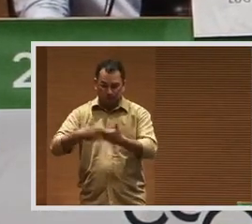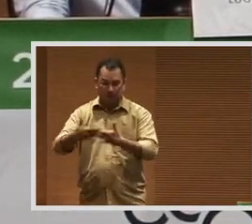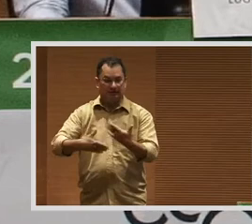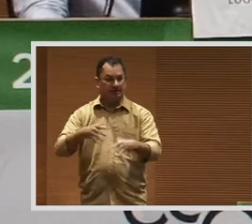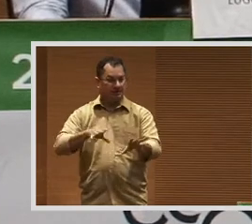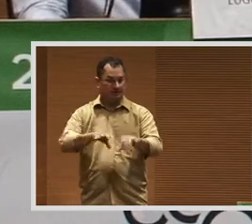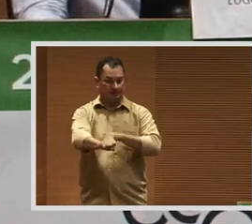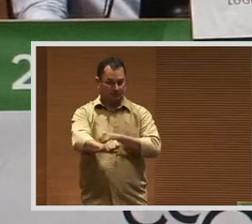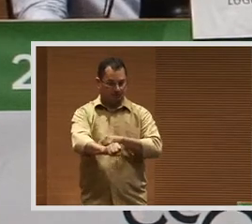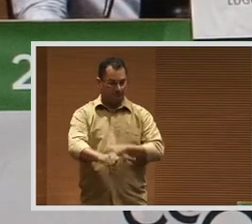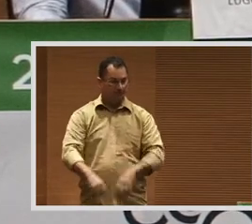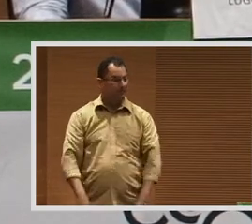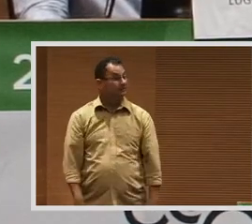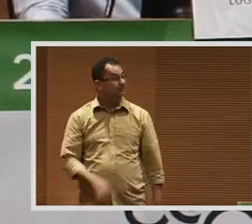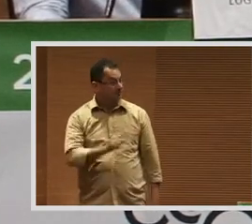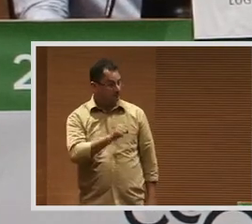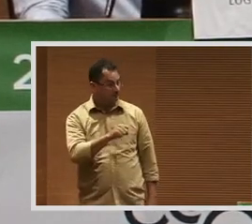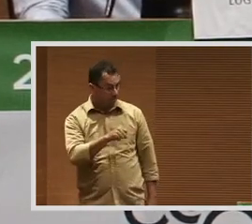Sim, sim. Né?